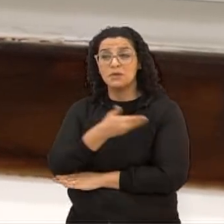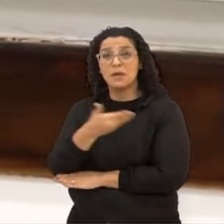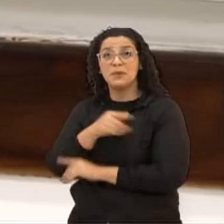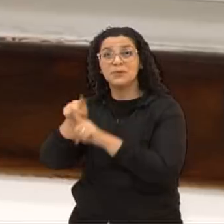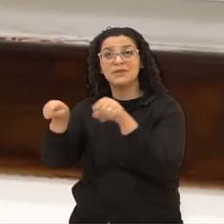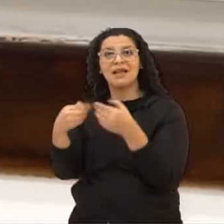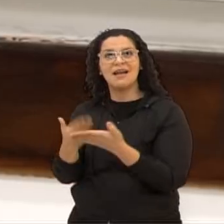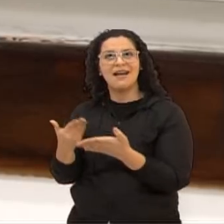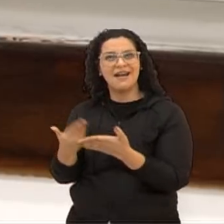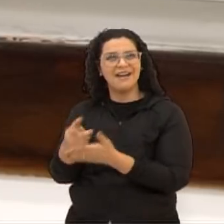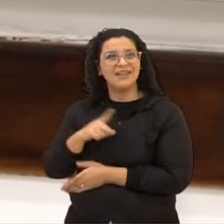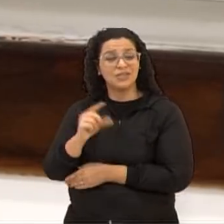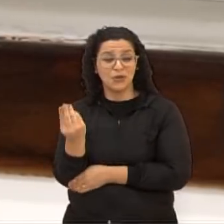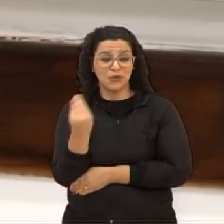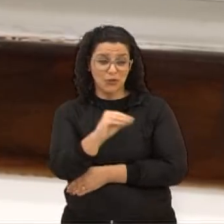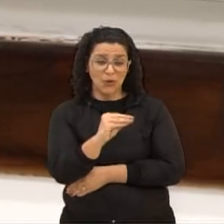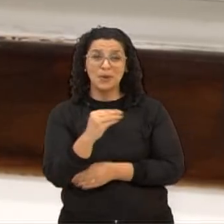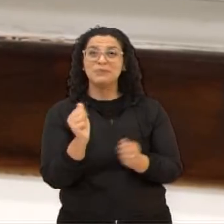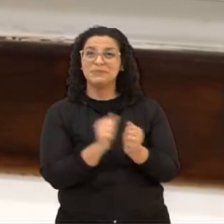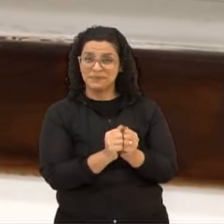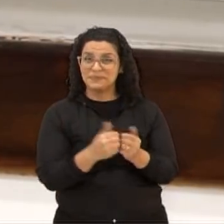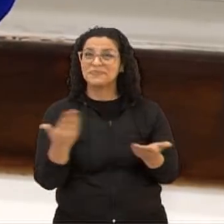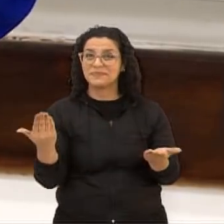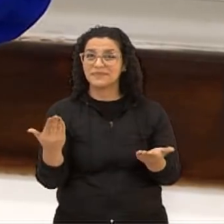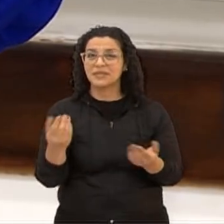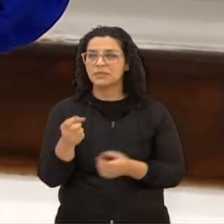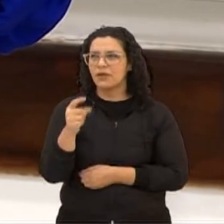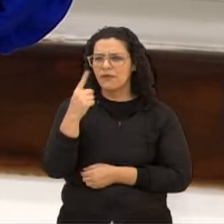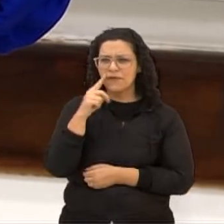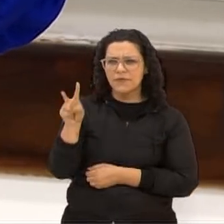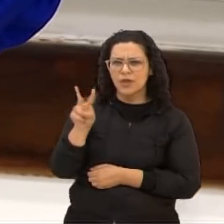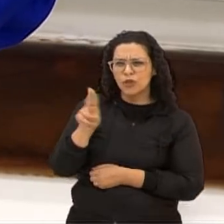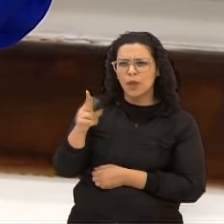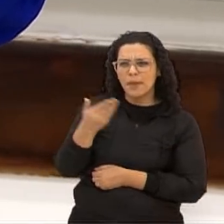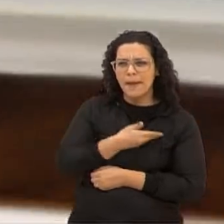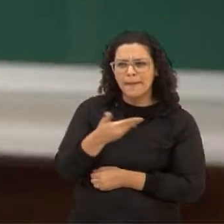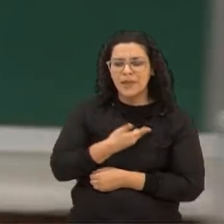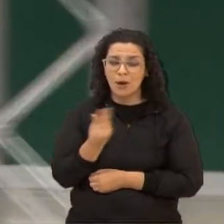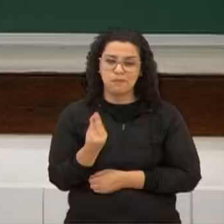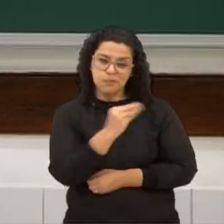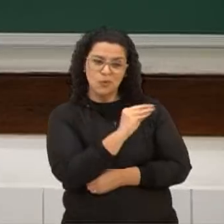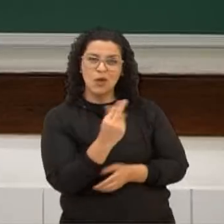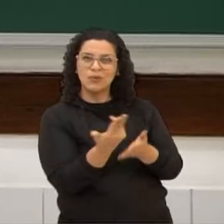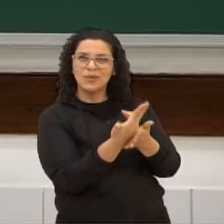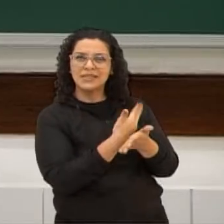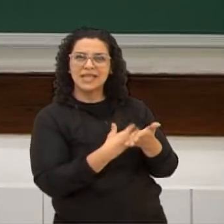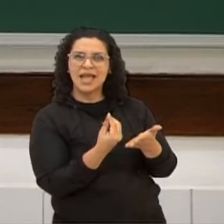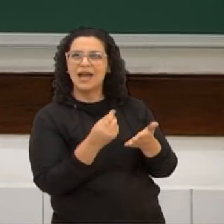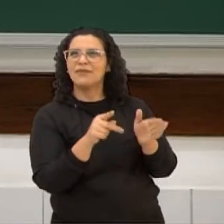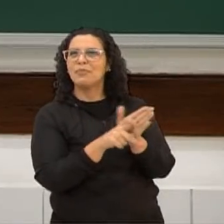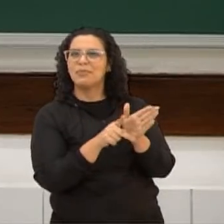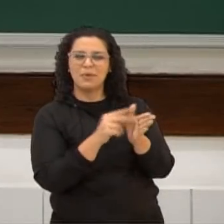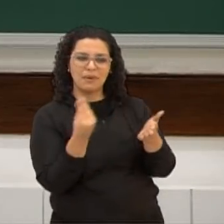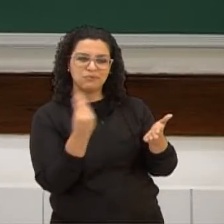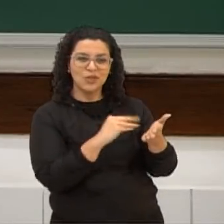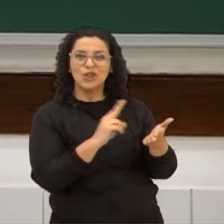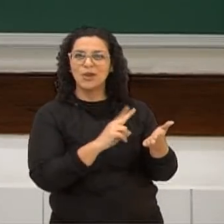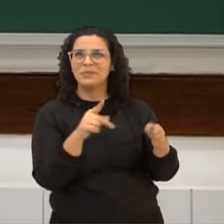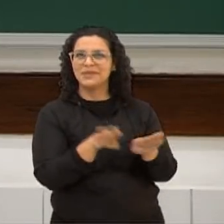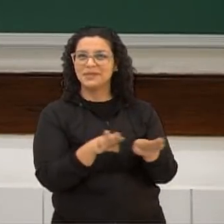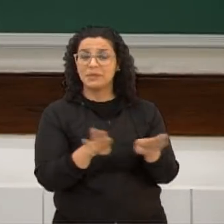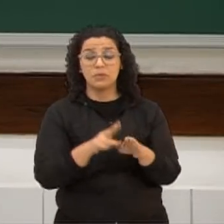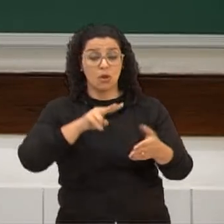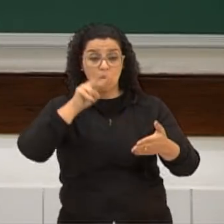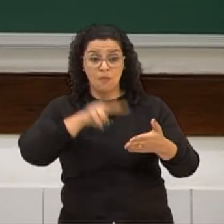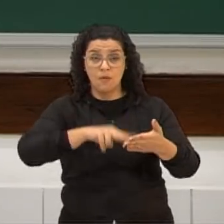da turma da escola. Eu colocava aqui do lado, assim. Eu me inspirava nos nomes dos meus amigos, tá? Então é muito legal isso, porque aí eu tinha esse hábito de